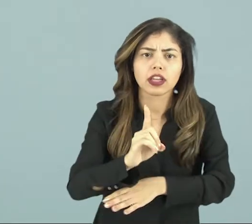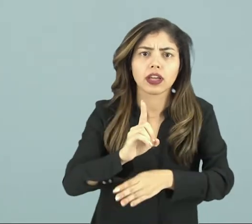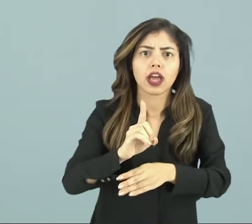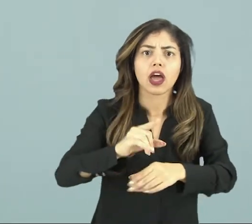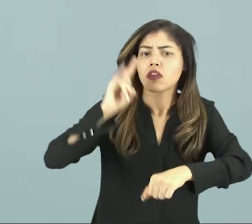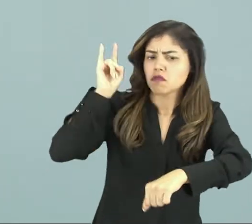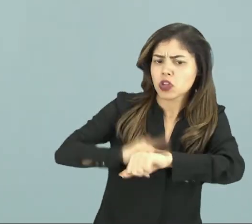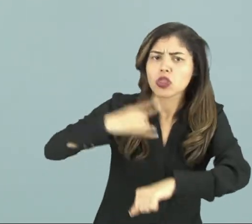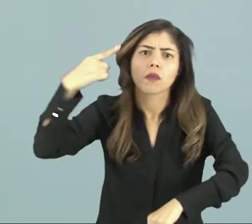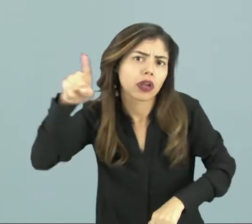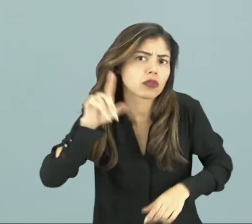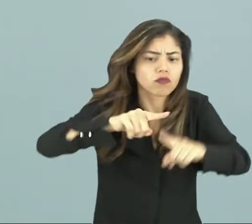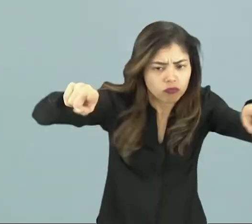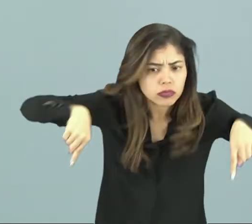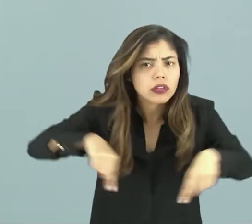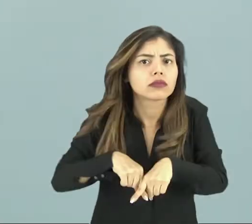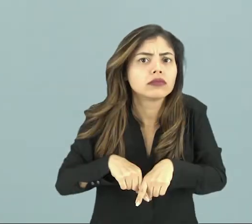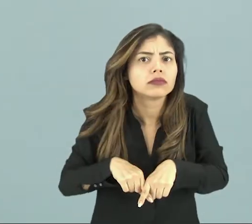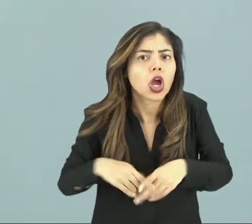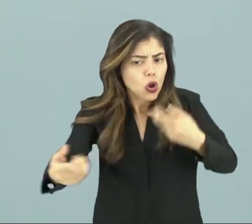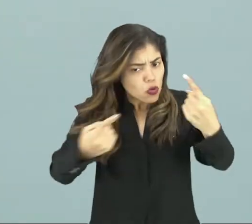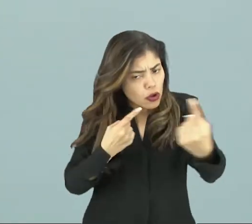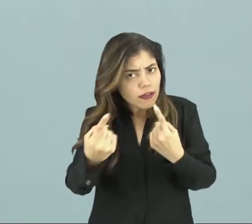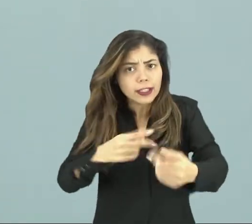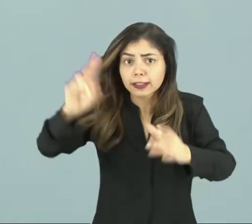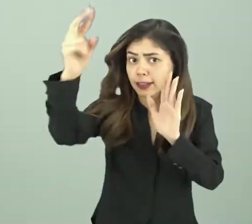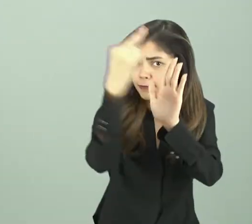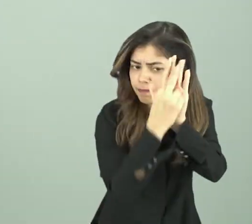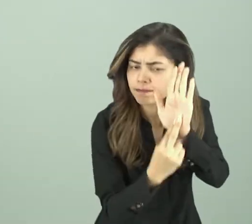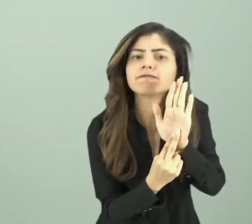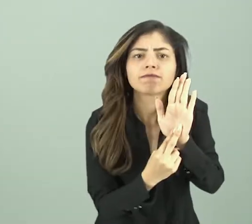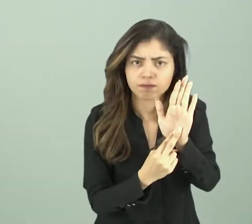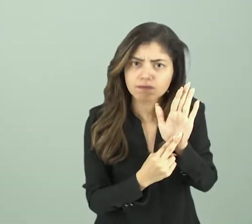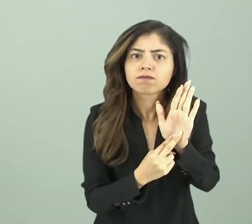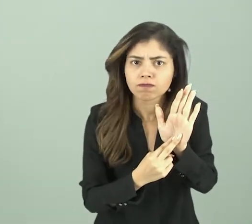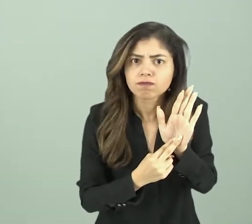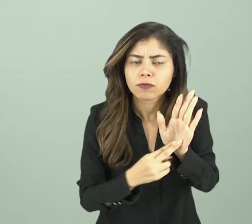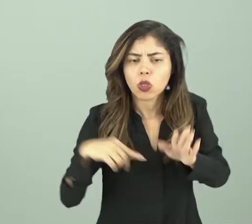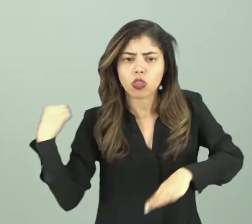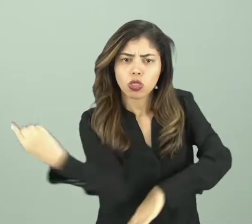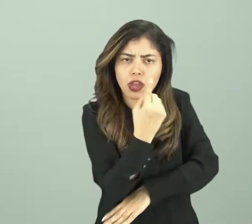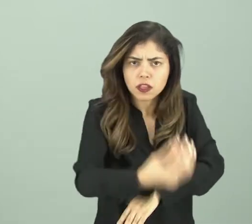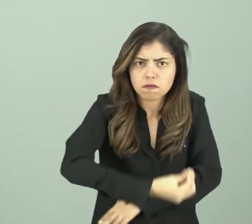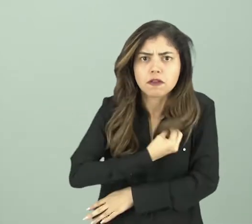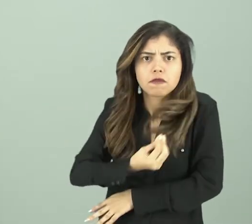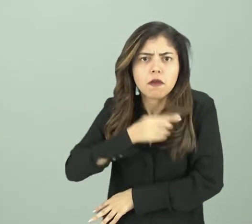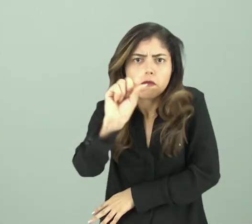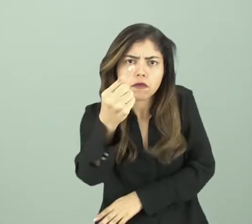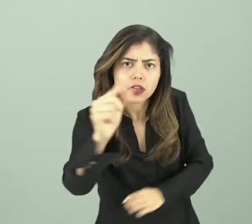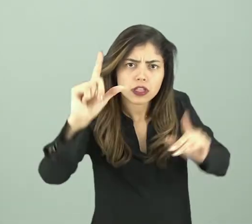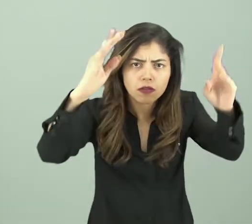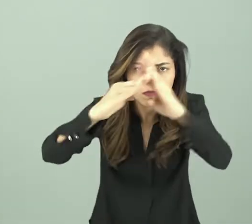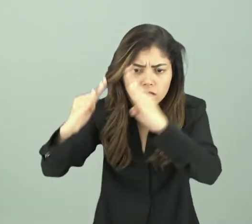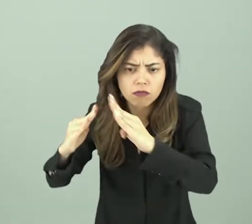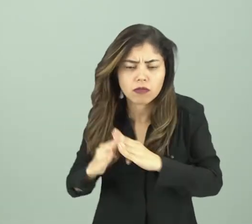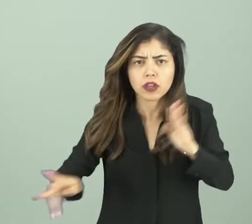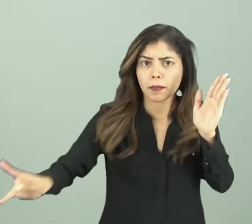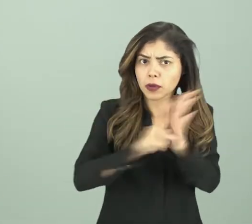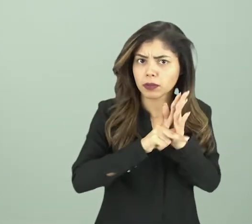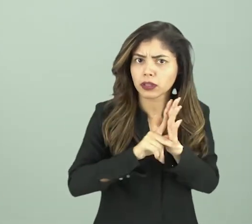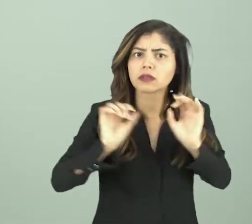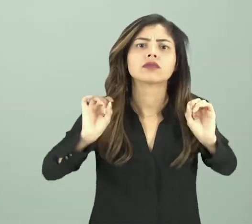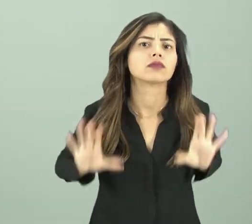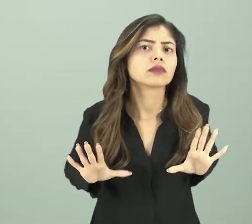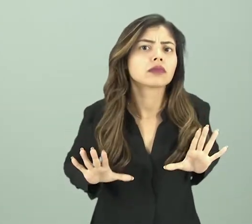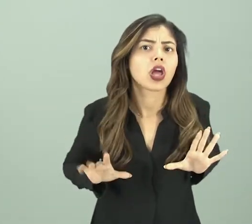no salão. E convivência pacífica tem regra. Convivência, nós vivemos em pequenas propriedades, na maioria dos